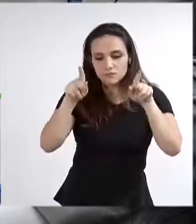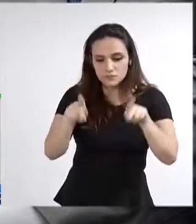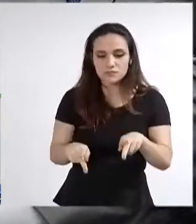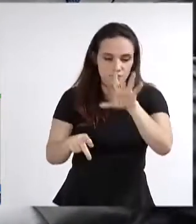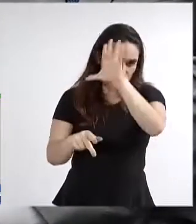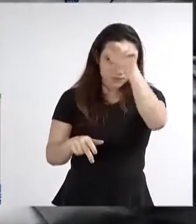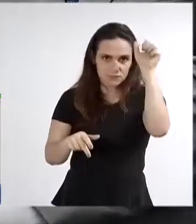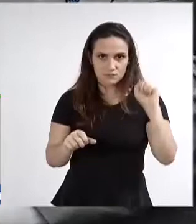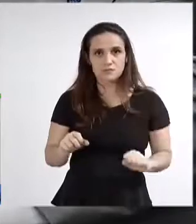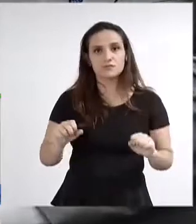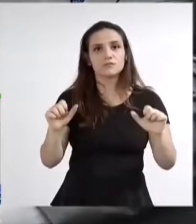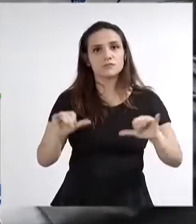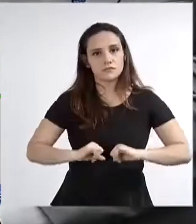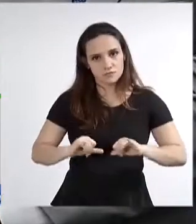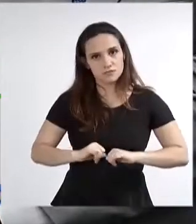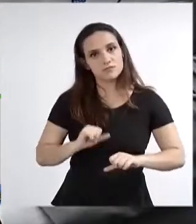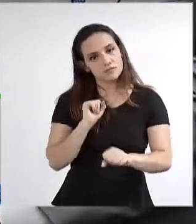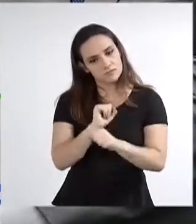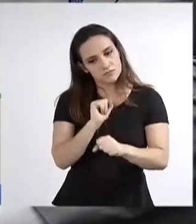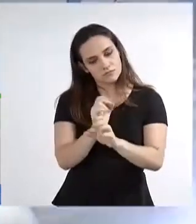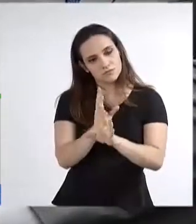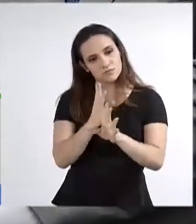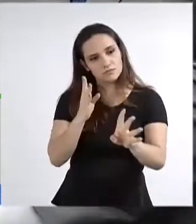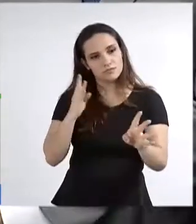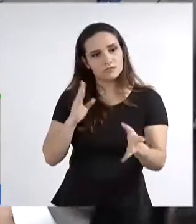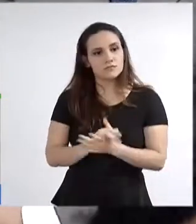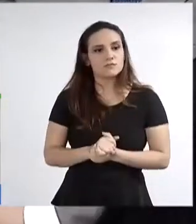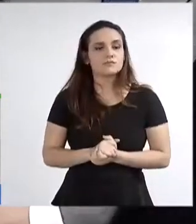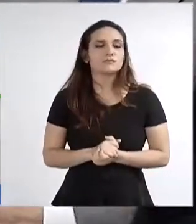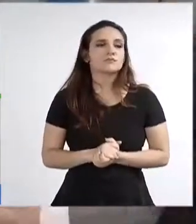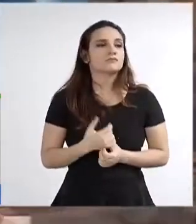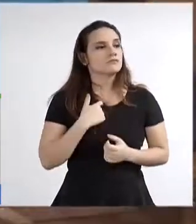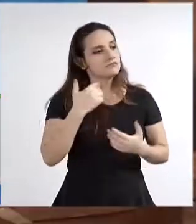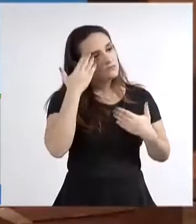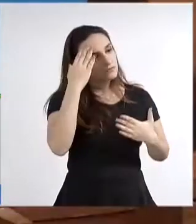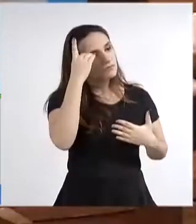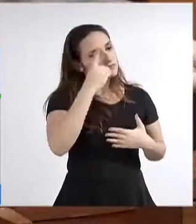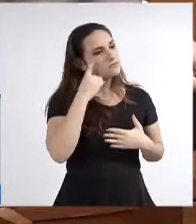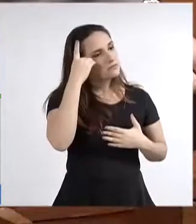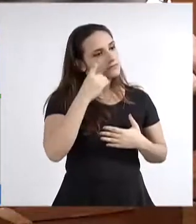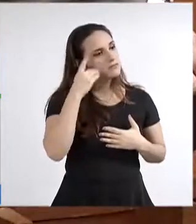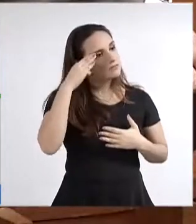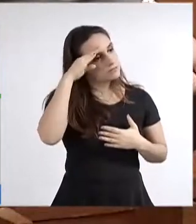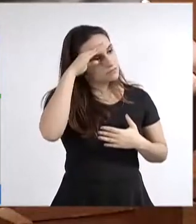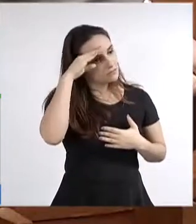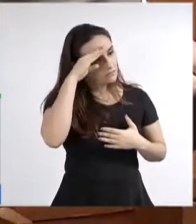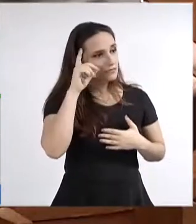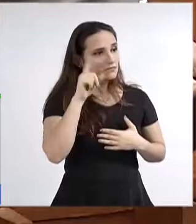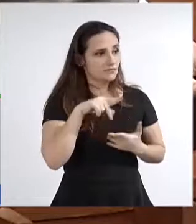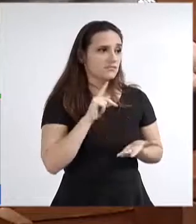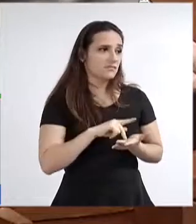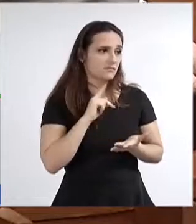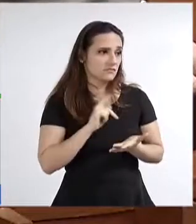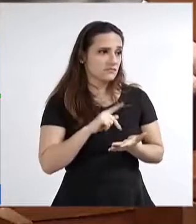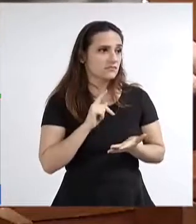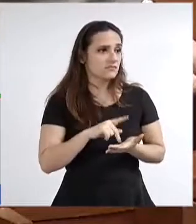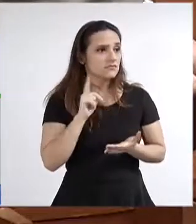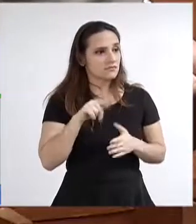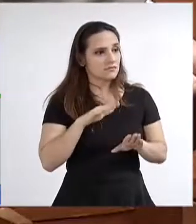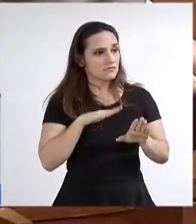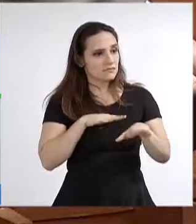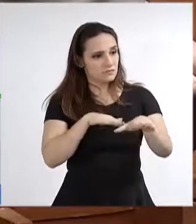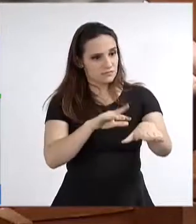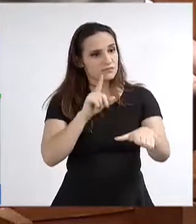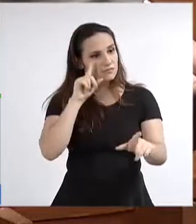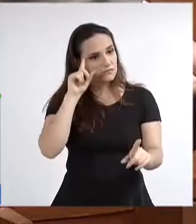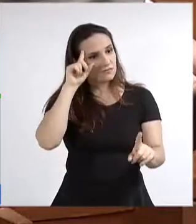que estão sofrendo nas filas para poder fazer essas cirurgias. Eu agradeço, deputado Cabalmi, e efetivamente a caravana é para